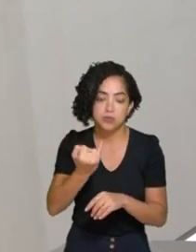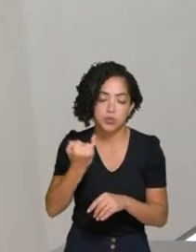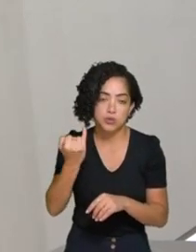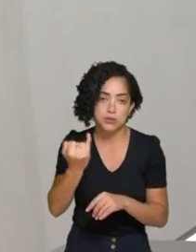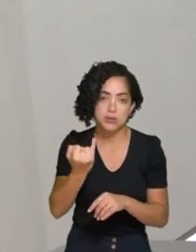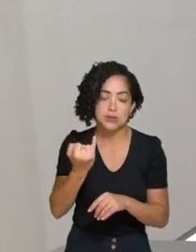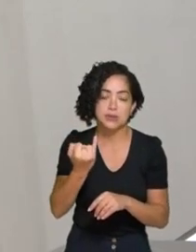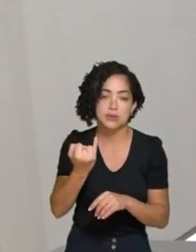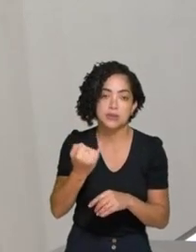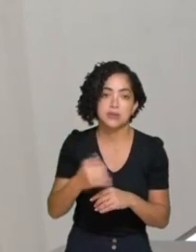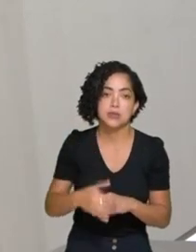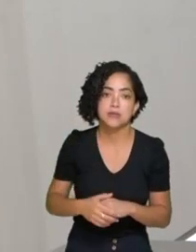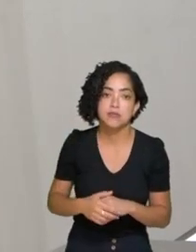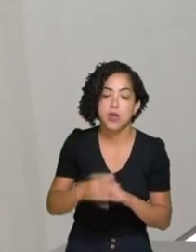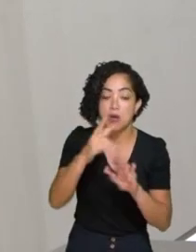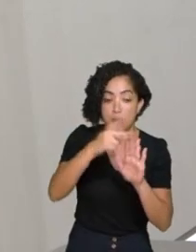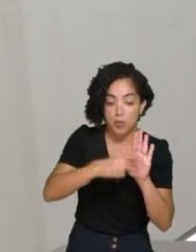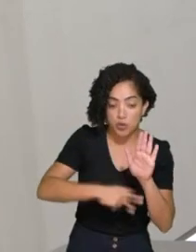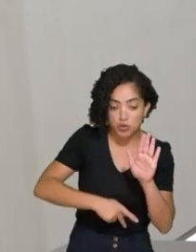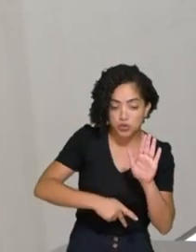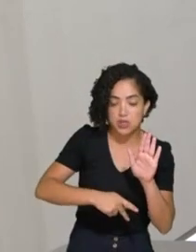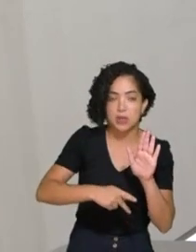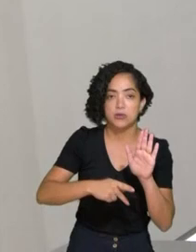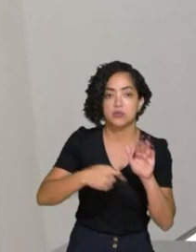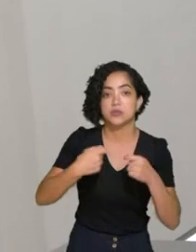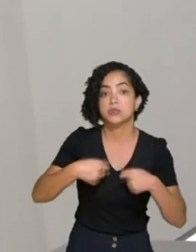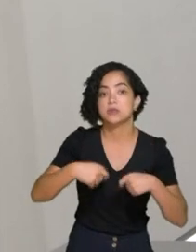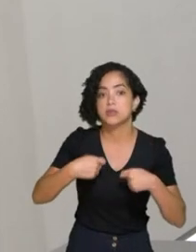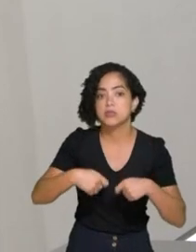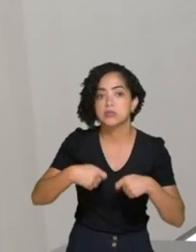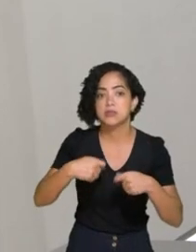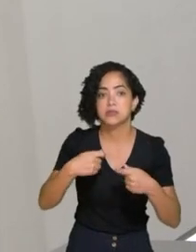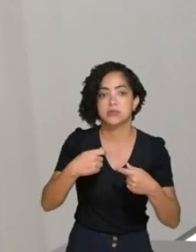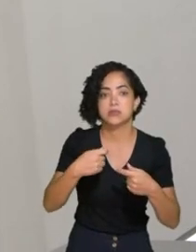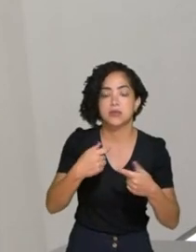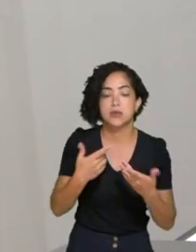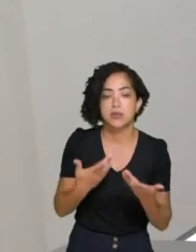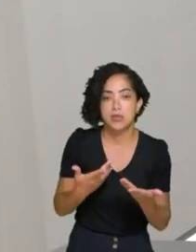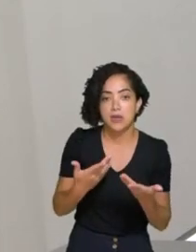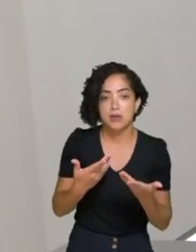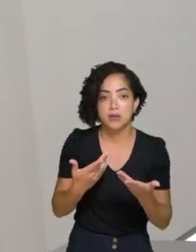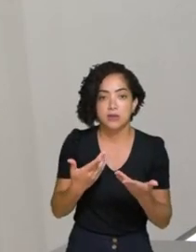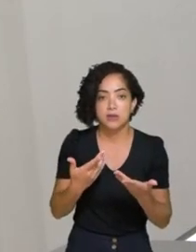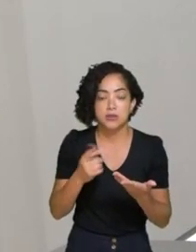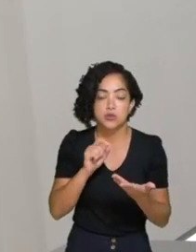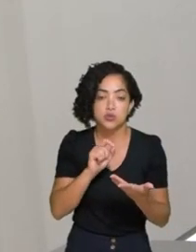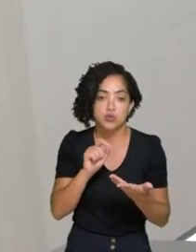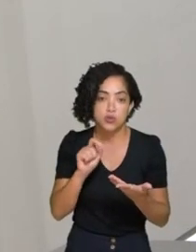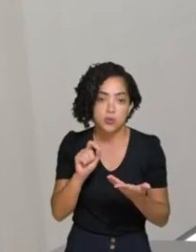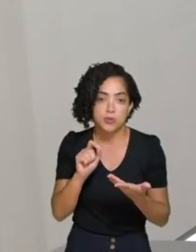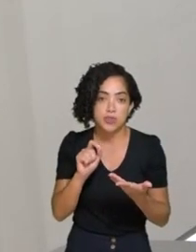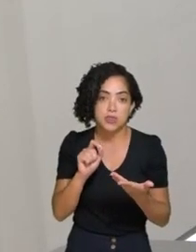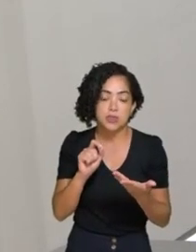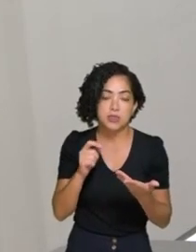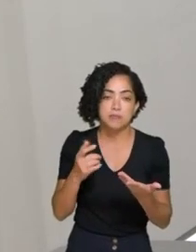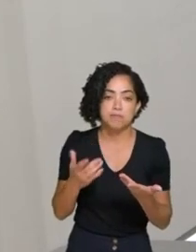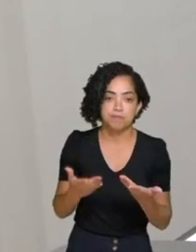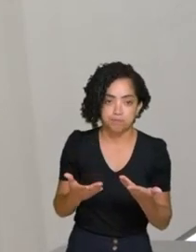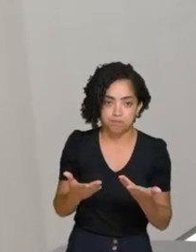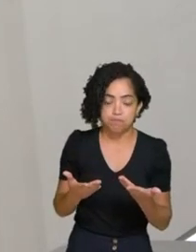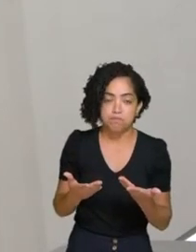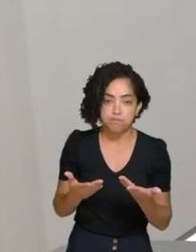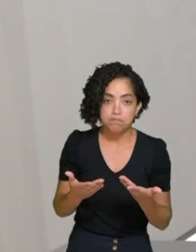e projetos que têm que ser feitos em vários municípios tratando sobre